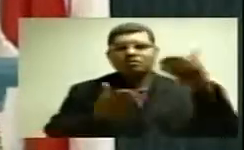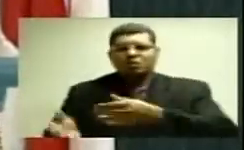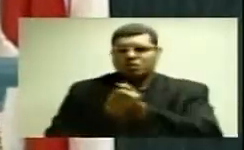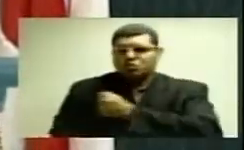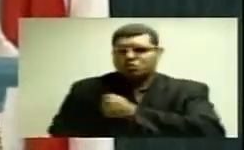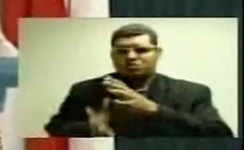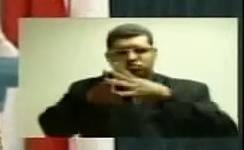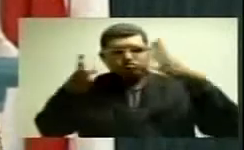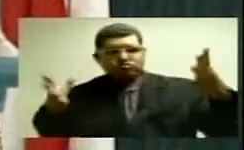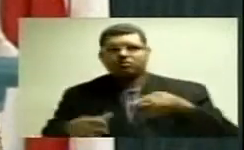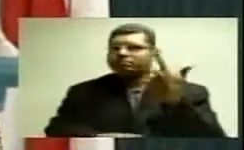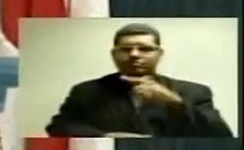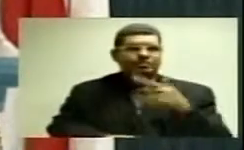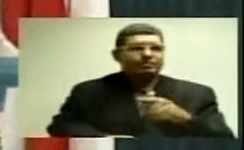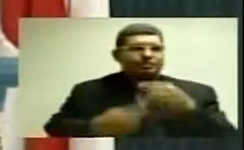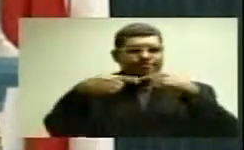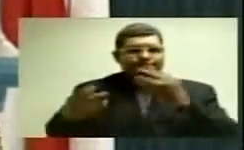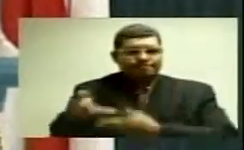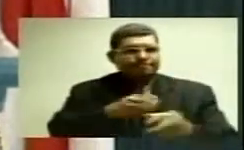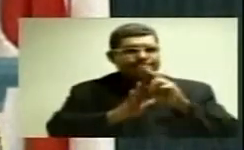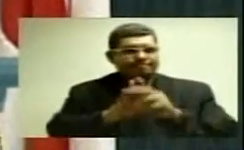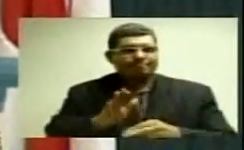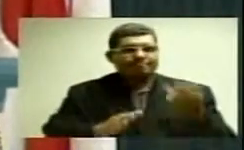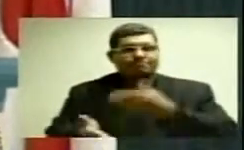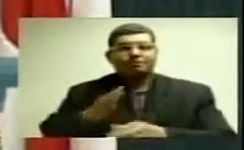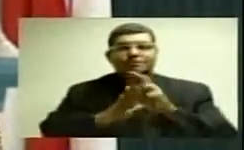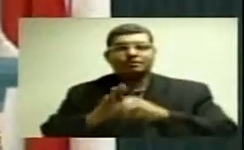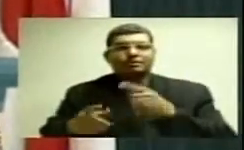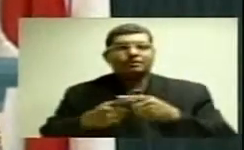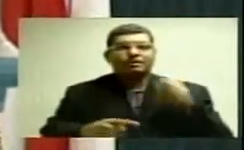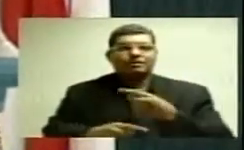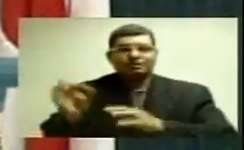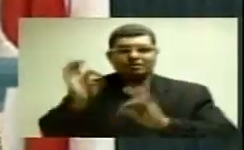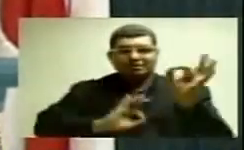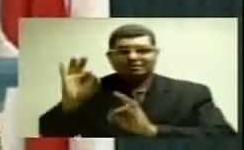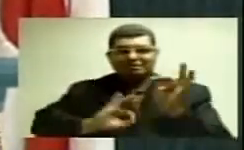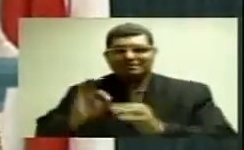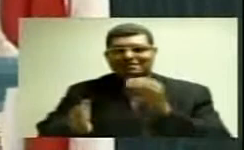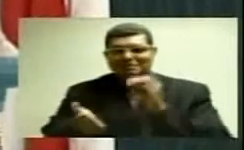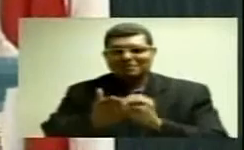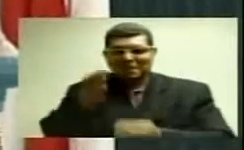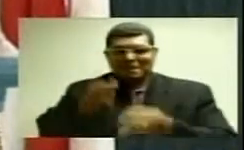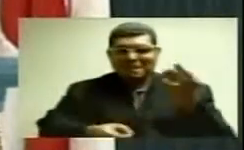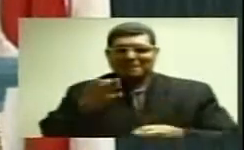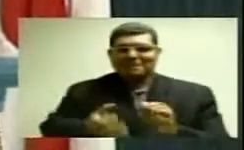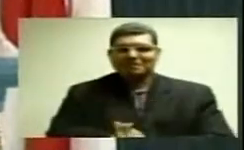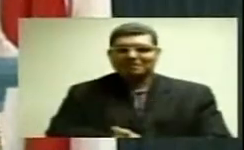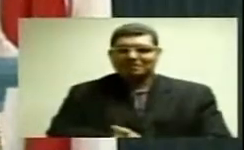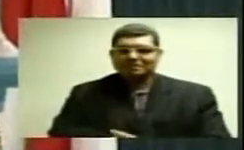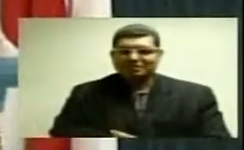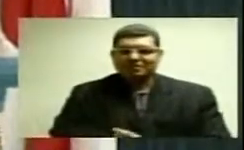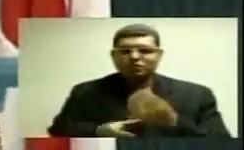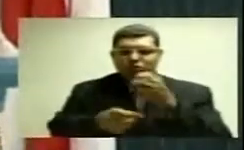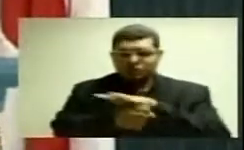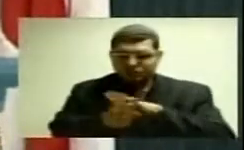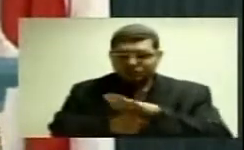muito precisos. Nós não temos demanda acumulada na segunda instância. O nosso problema é a falta de juízes nas devidas comarcas, é o